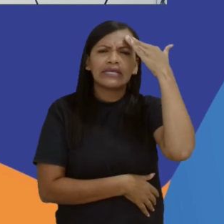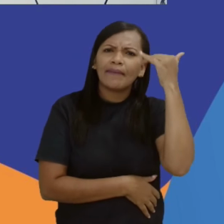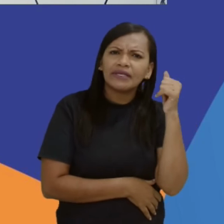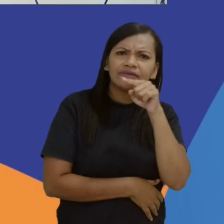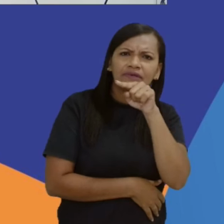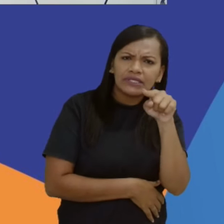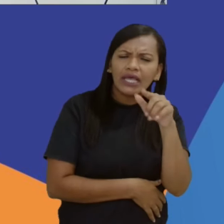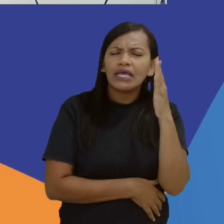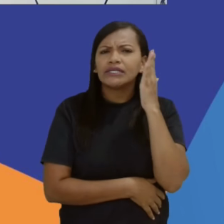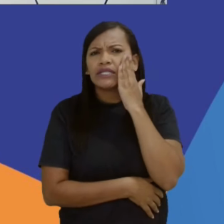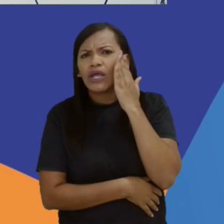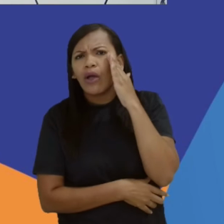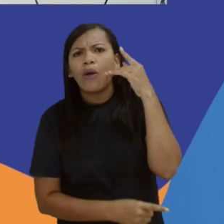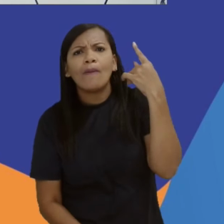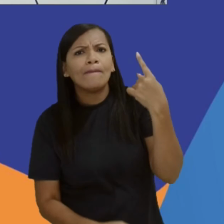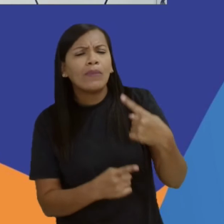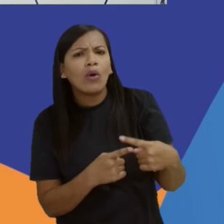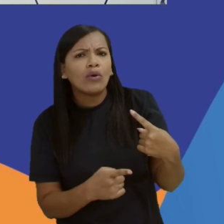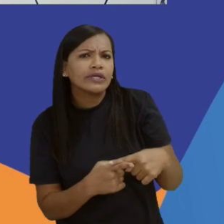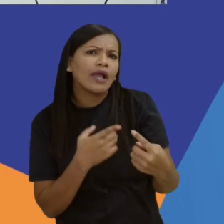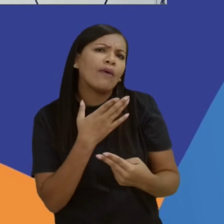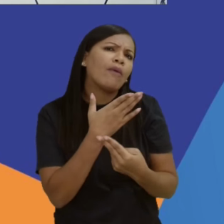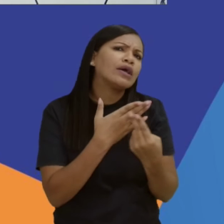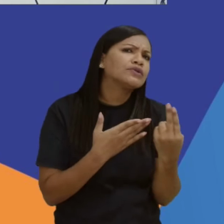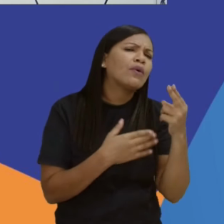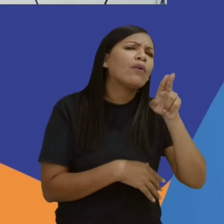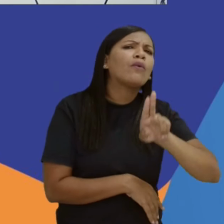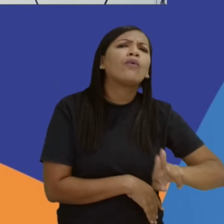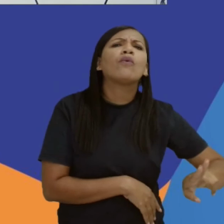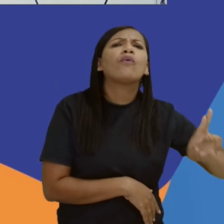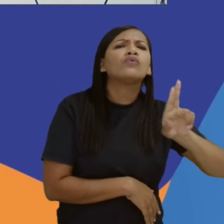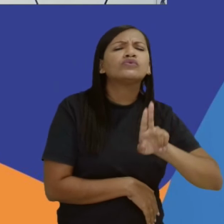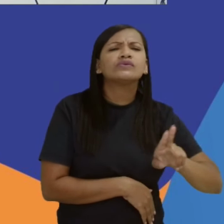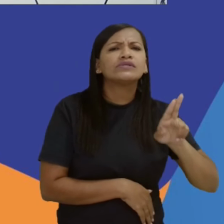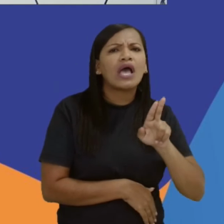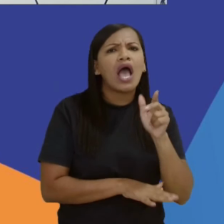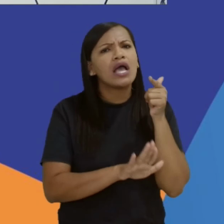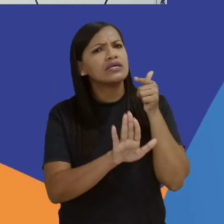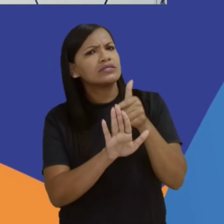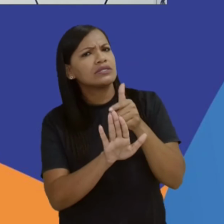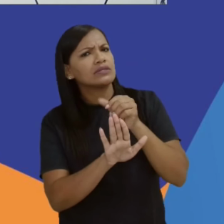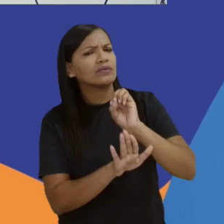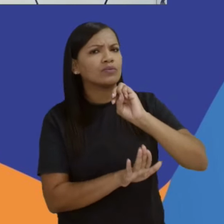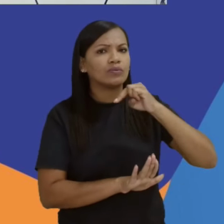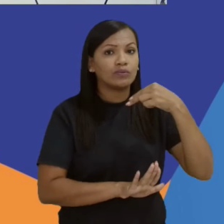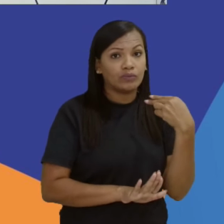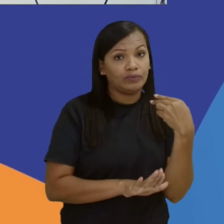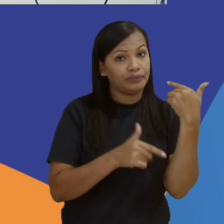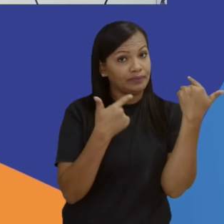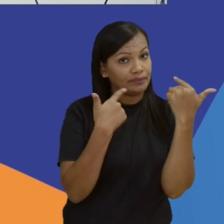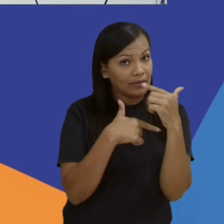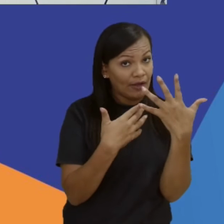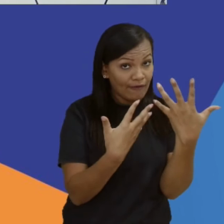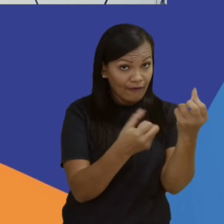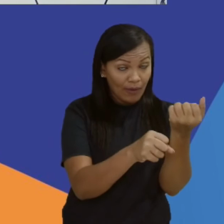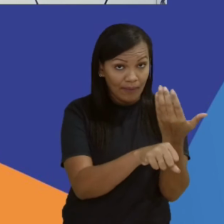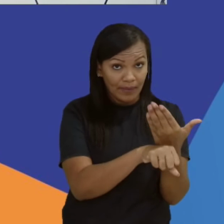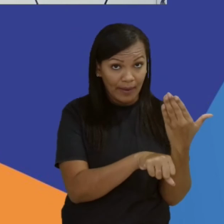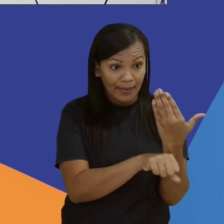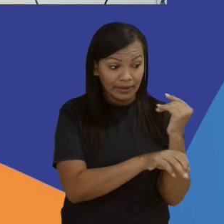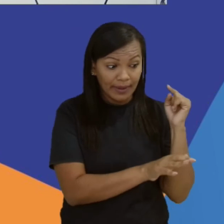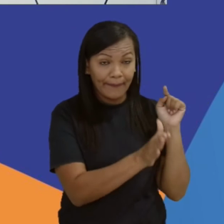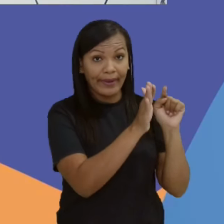o porquê daquele autor utilizar ironia ou humor. Mas vamos à prática. Vamos na